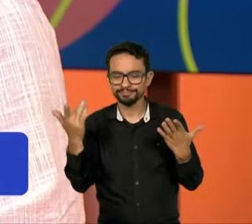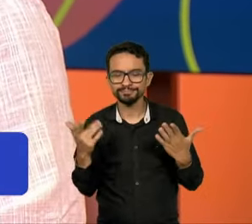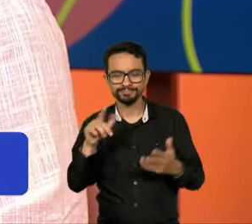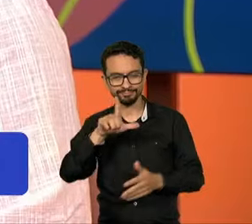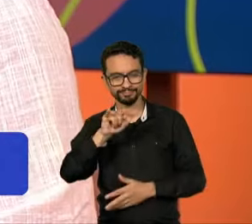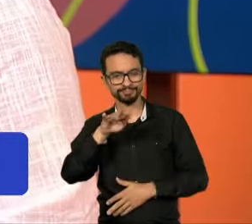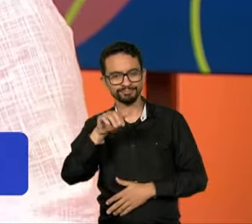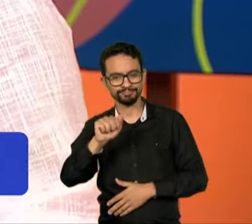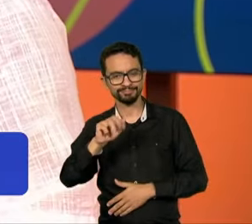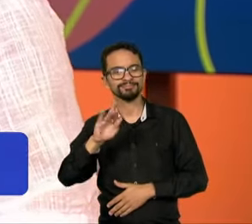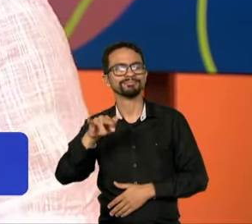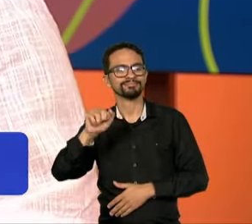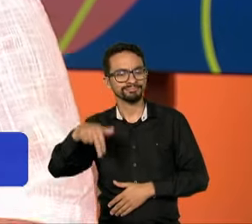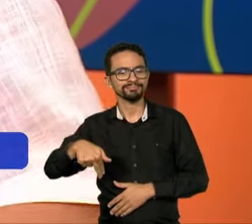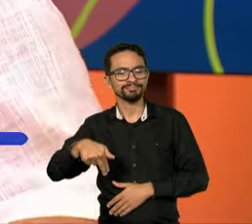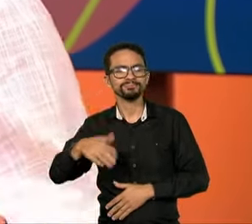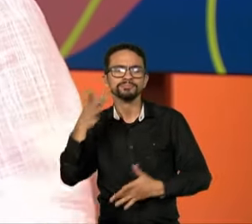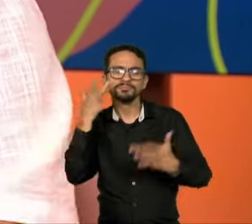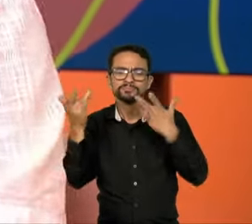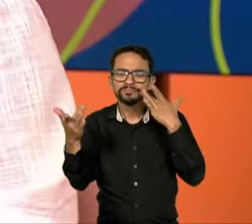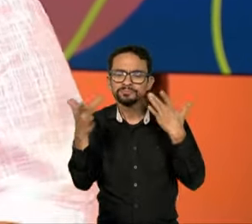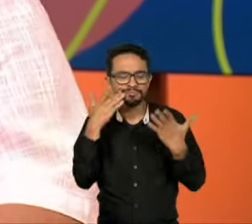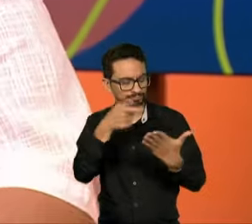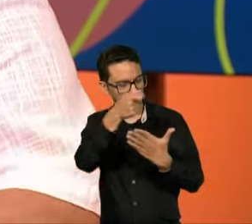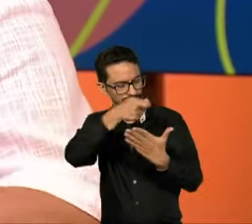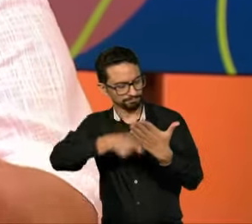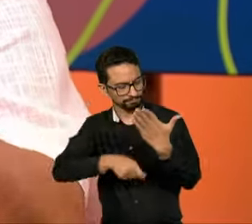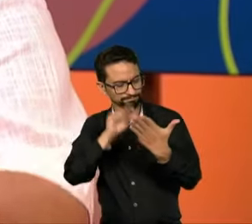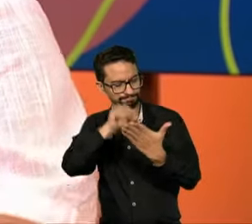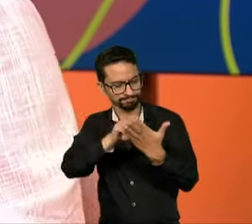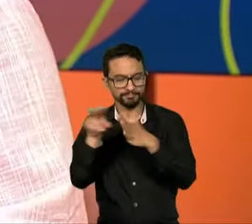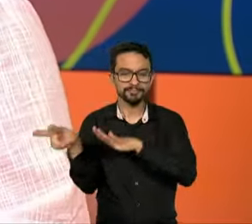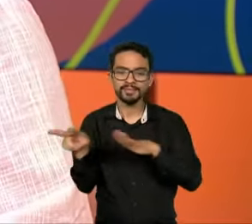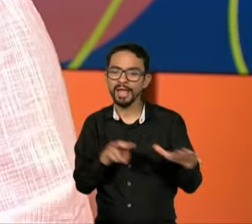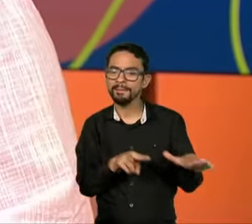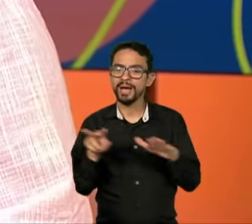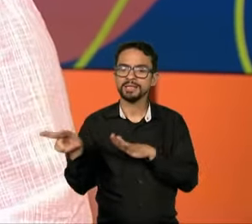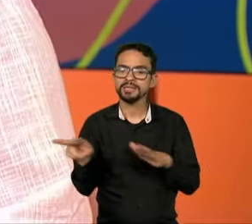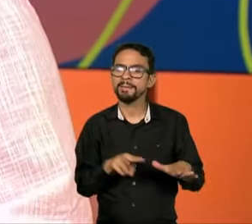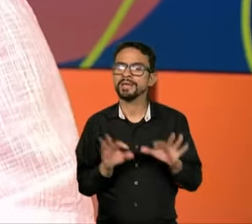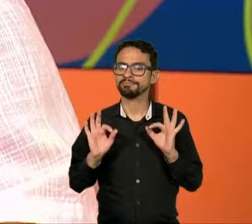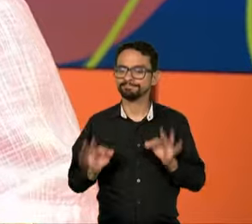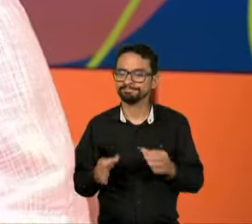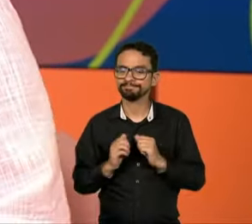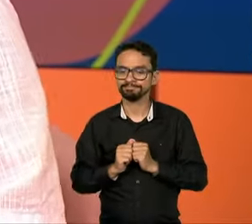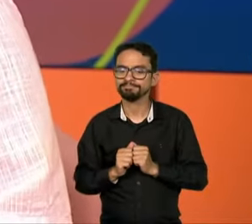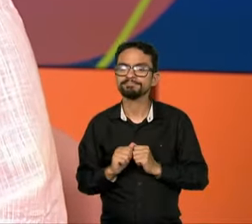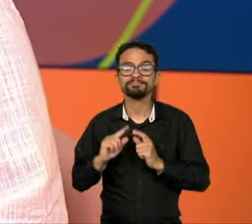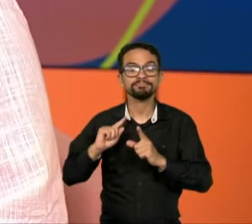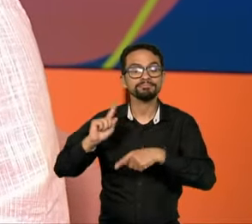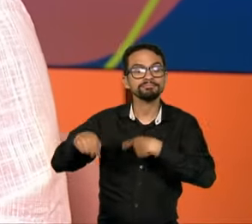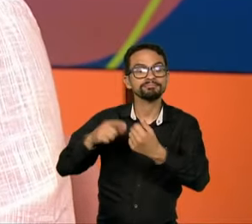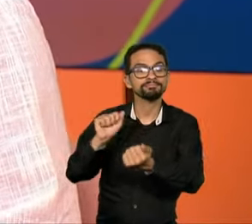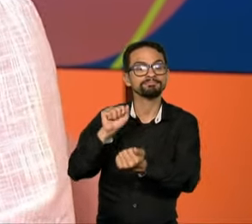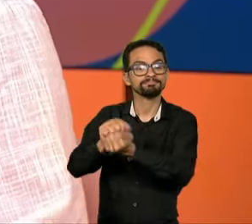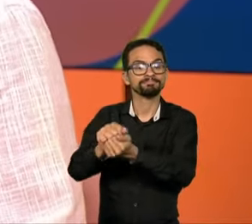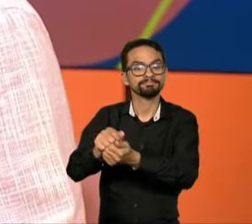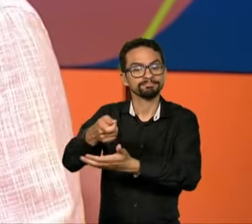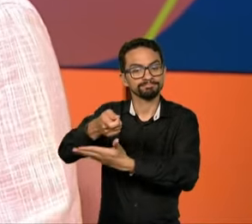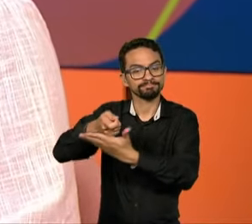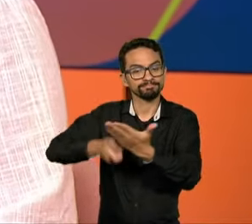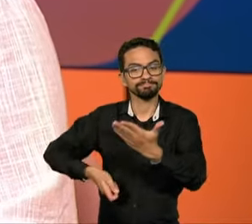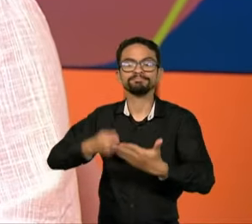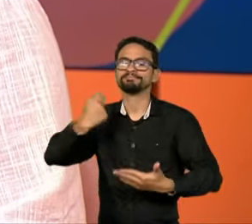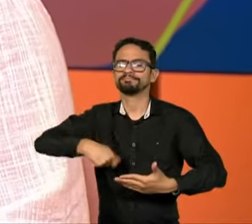Alvim, que faz uma peça, eles escrevem uma peça por semana, que são meio os esquetes e tal. E aí, para juntar os textos, tem que ter um